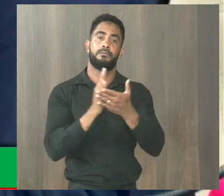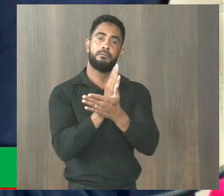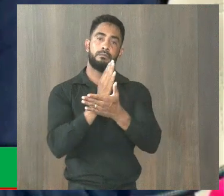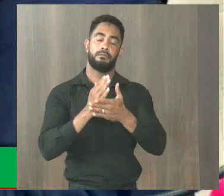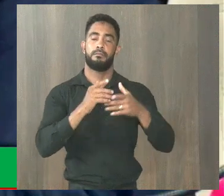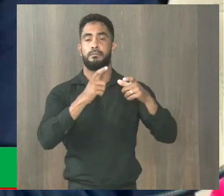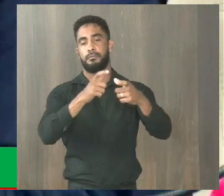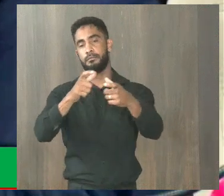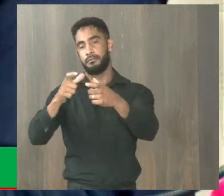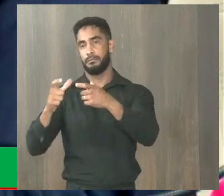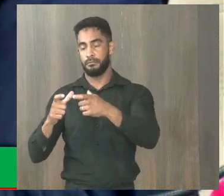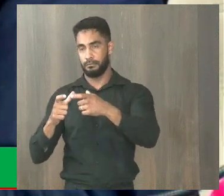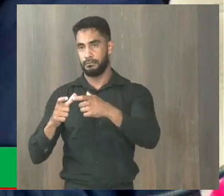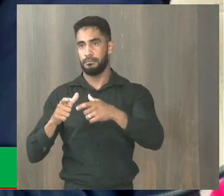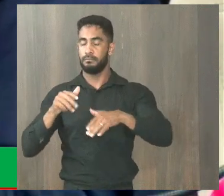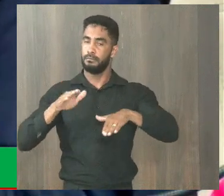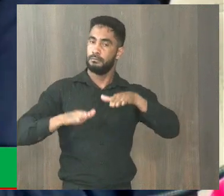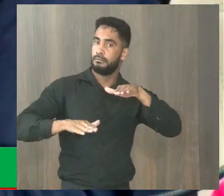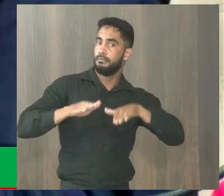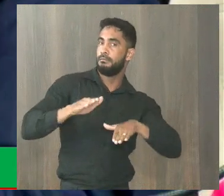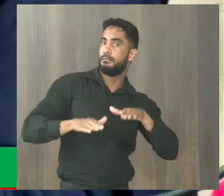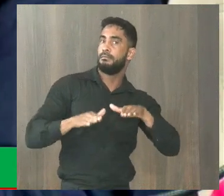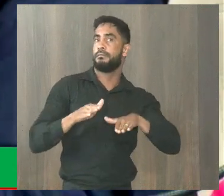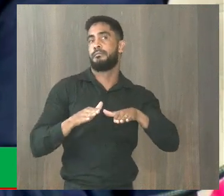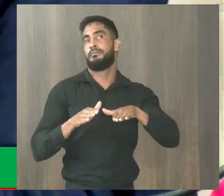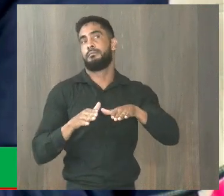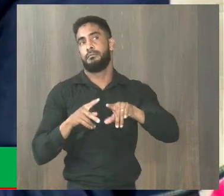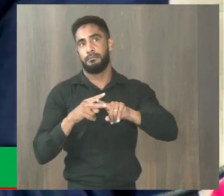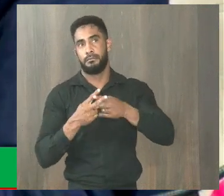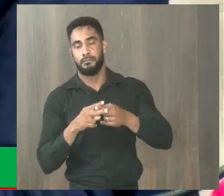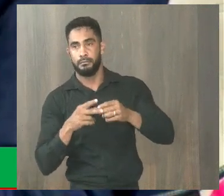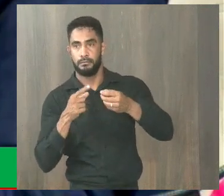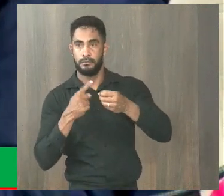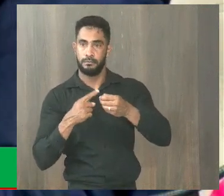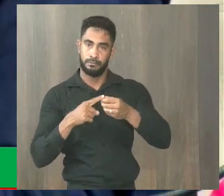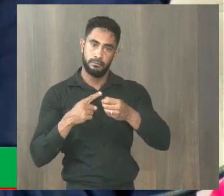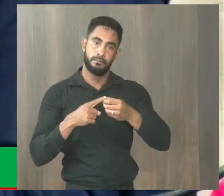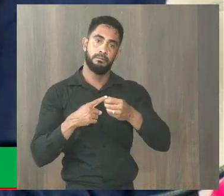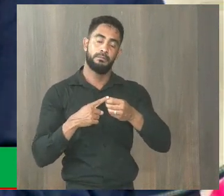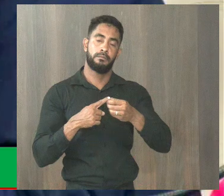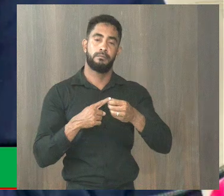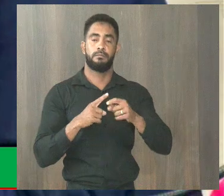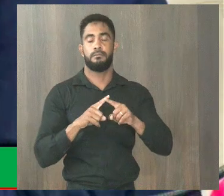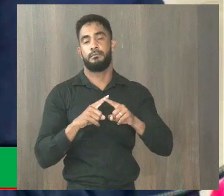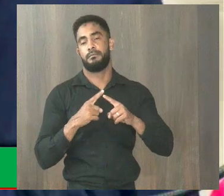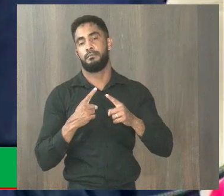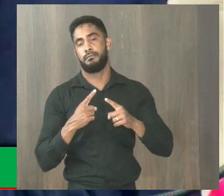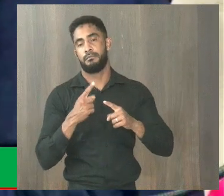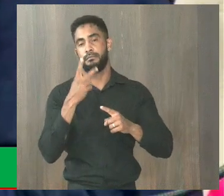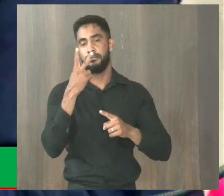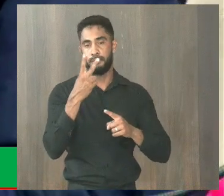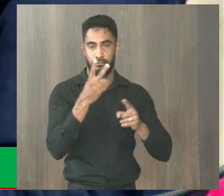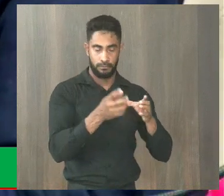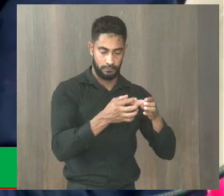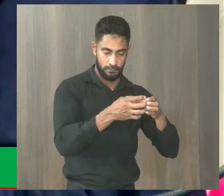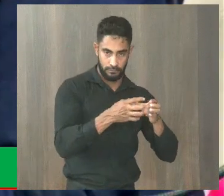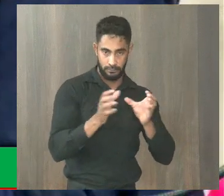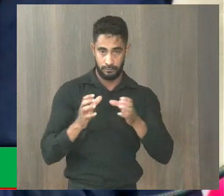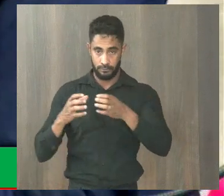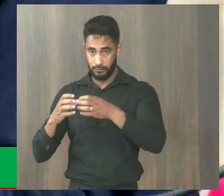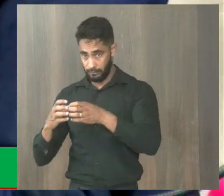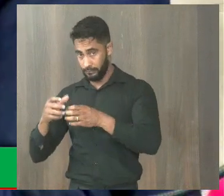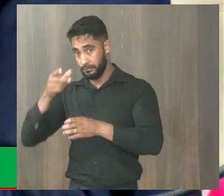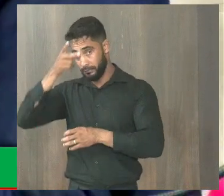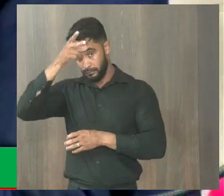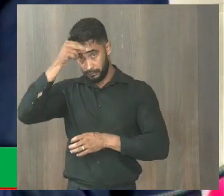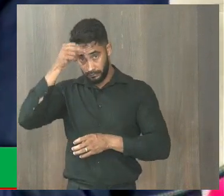bairros. Talvez não seja para completar a cidade, pode ter uma terceira, quarta etapa, por quê? São duas equipes que a prefeitura tem,